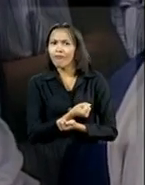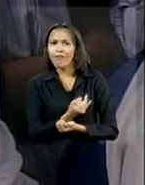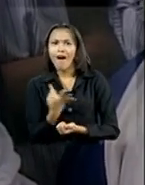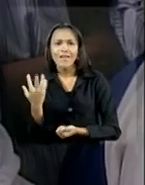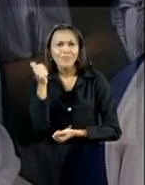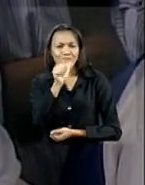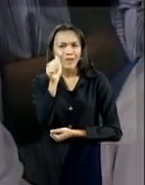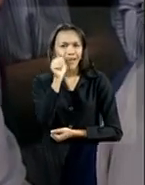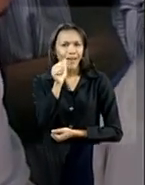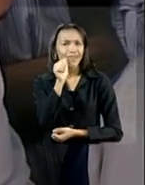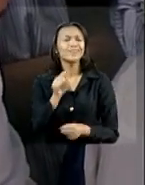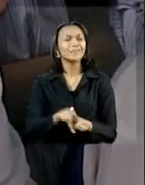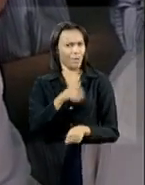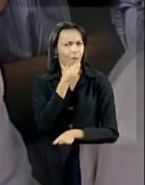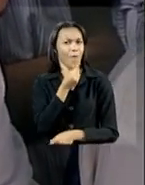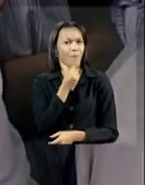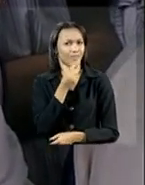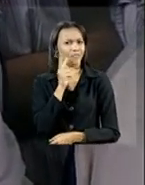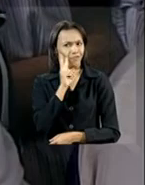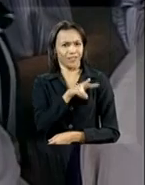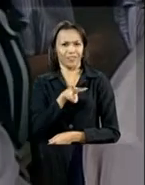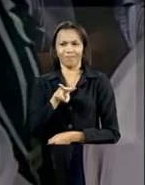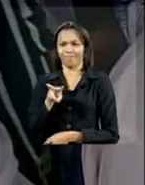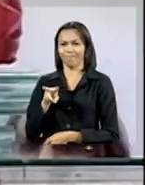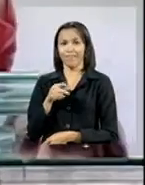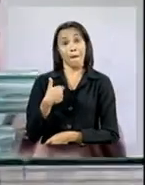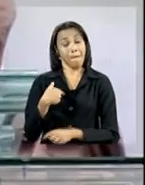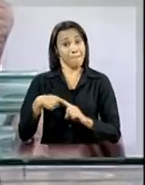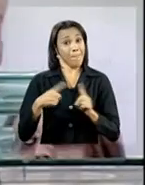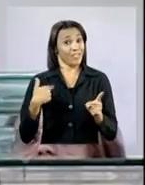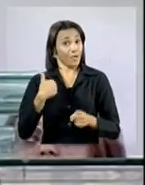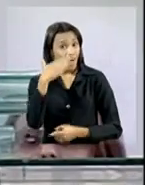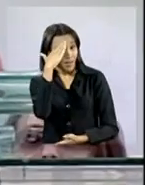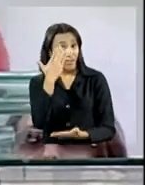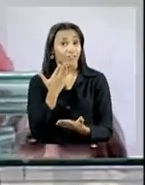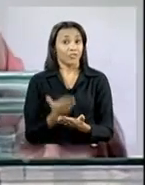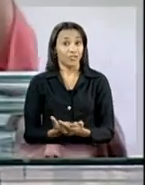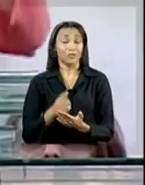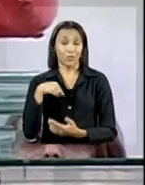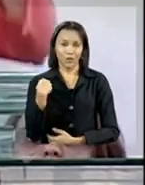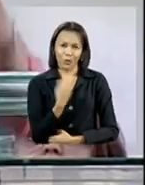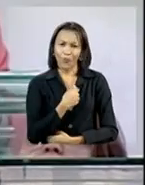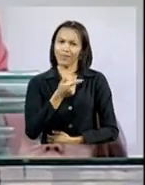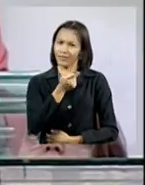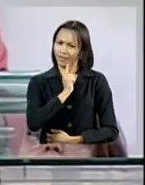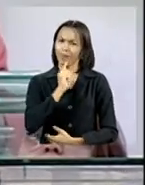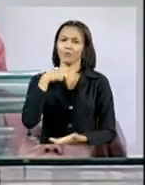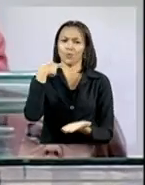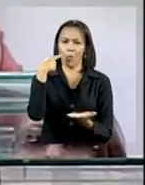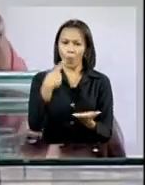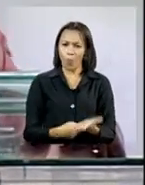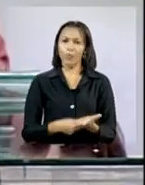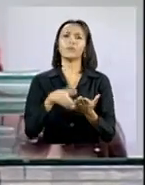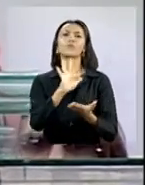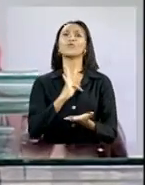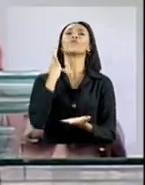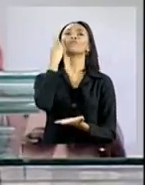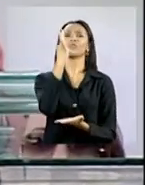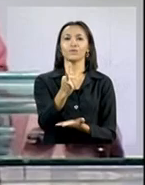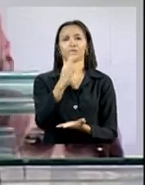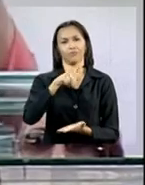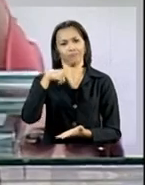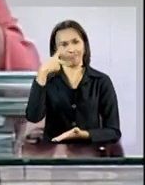e vi também muitos homens Mas eu acredito que nós temos um compromisso com o futuro do nosso